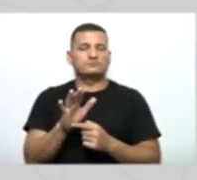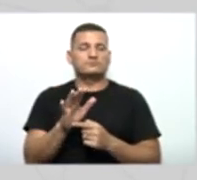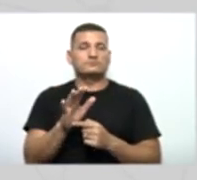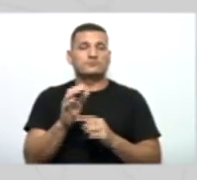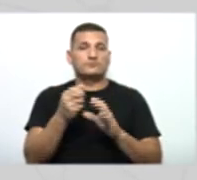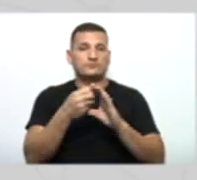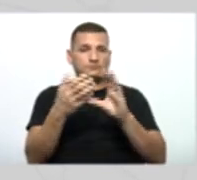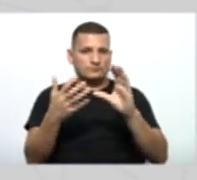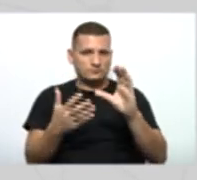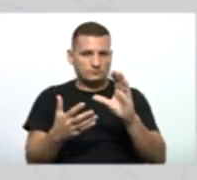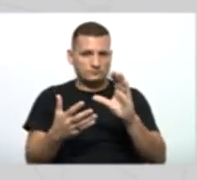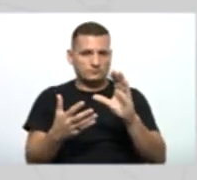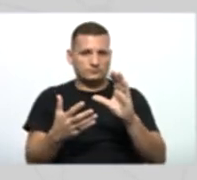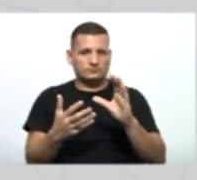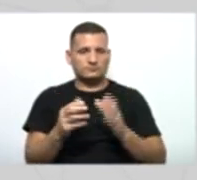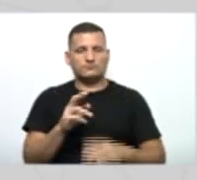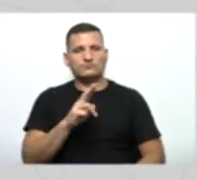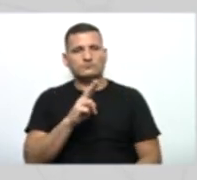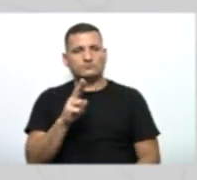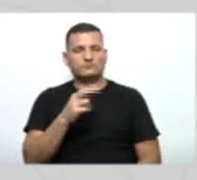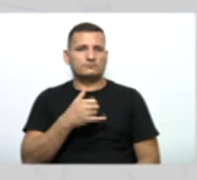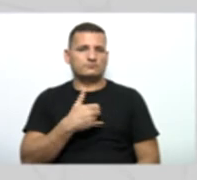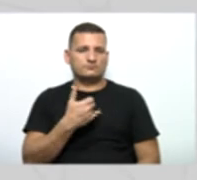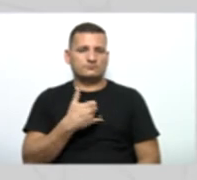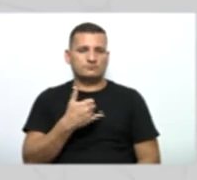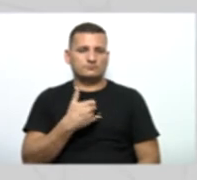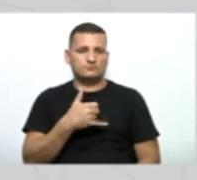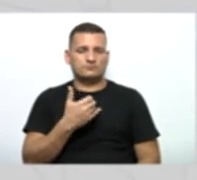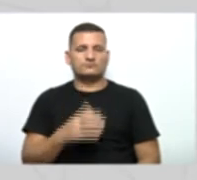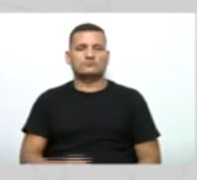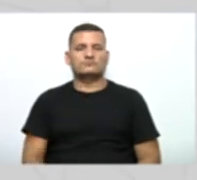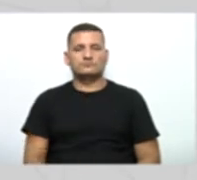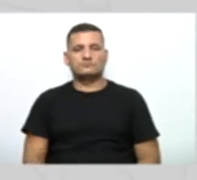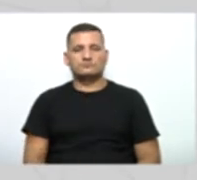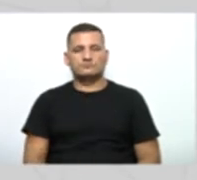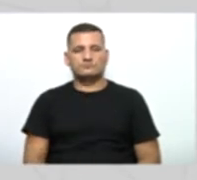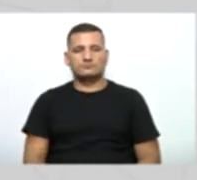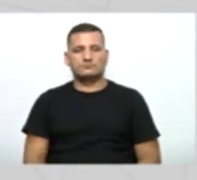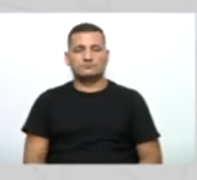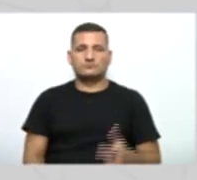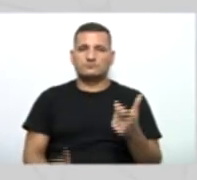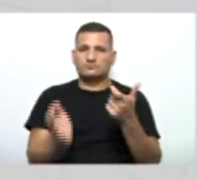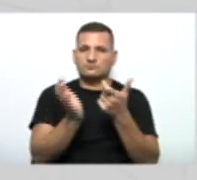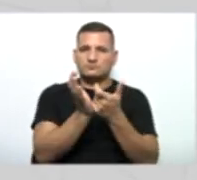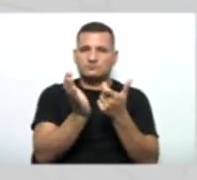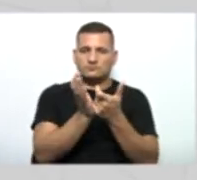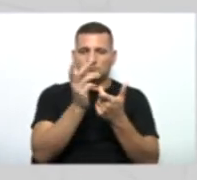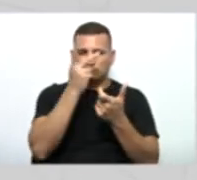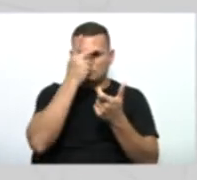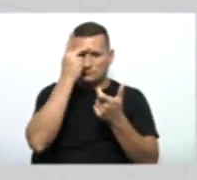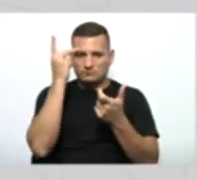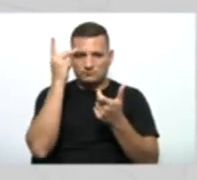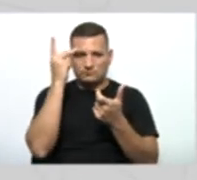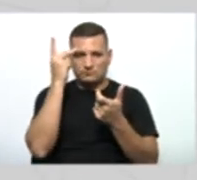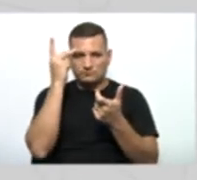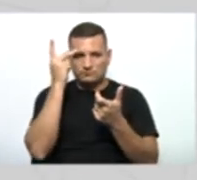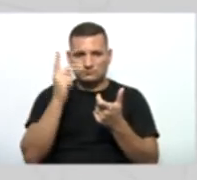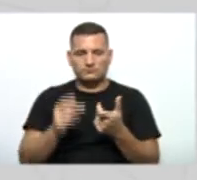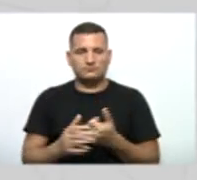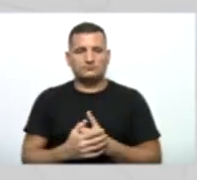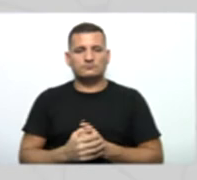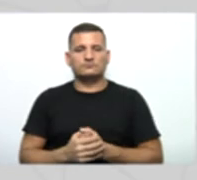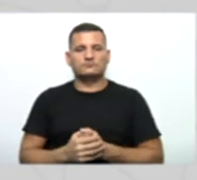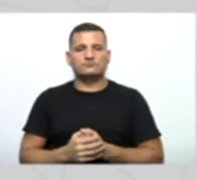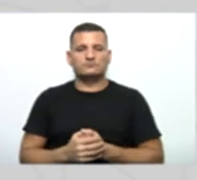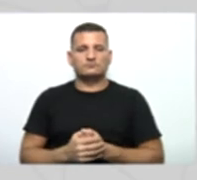criou. No caso, o nome e a idade do objeto pessoa originado da minha classe pessoa. Olha lá, nós temos